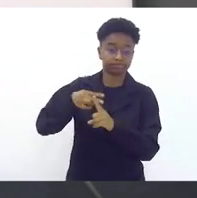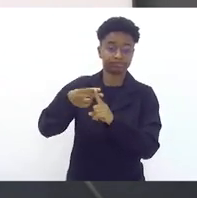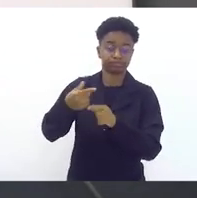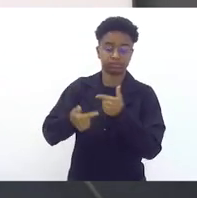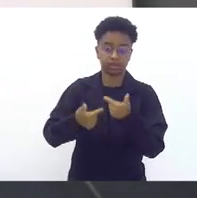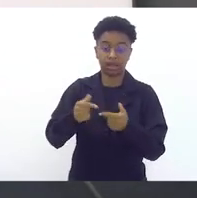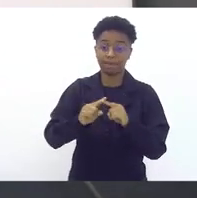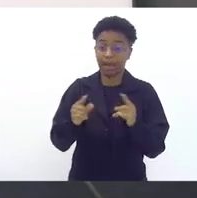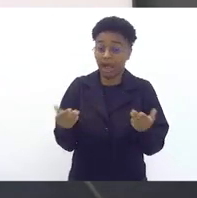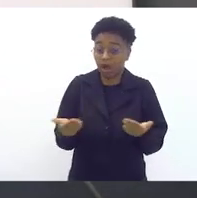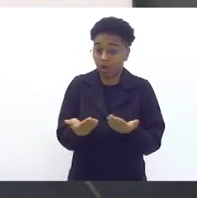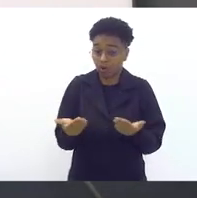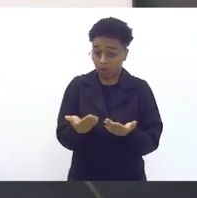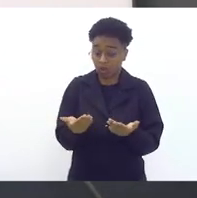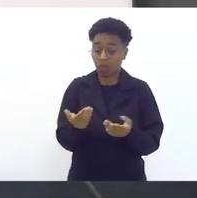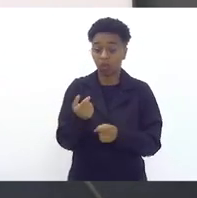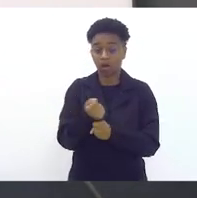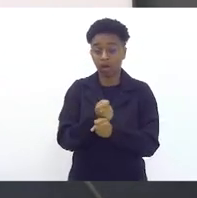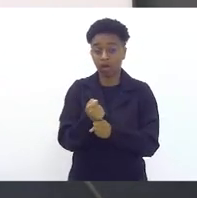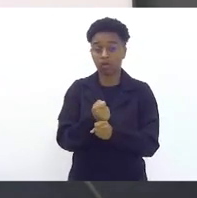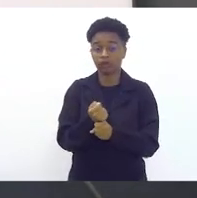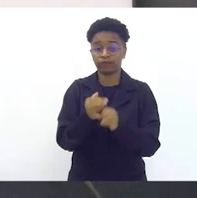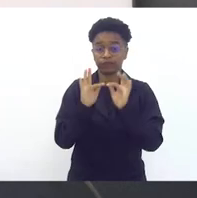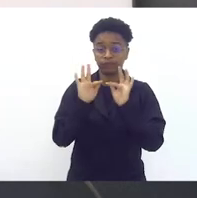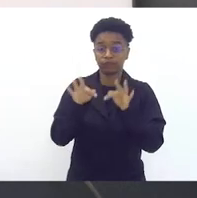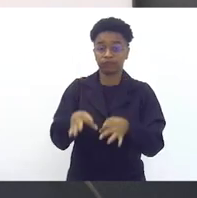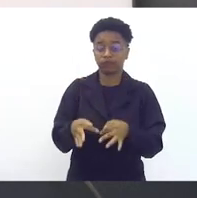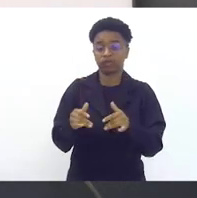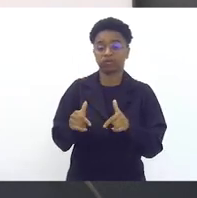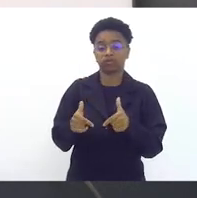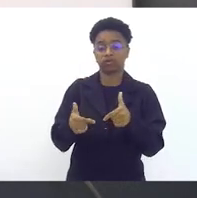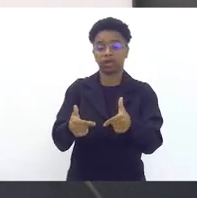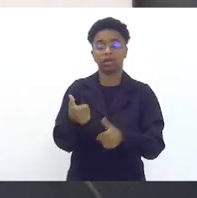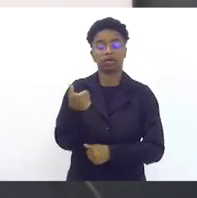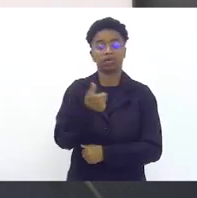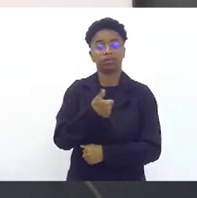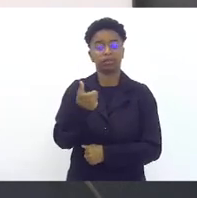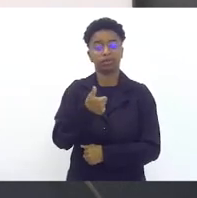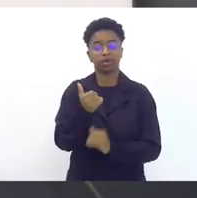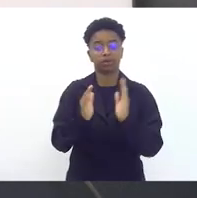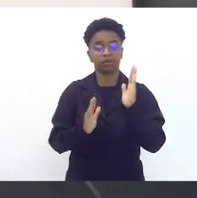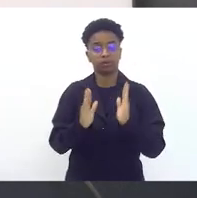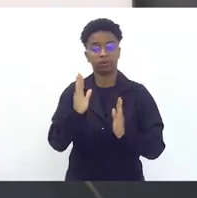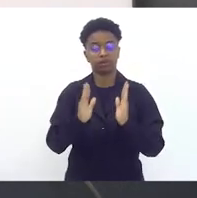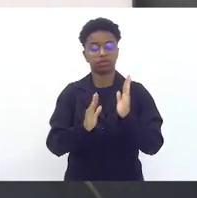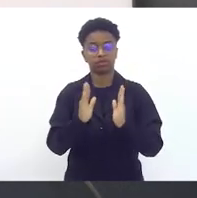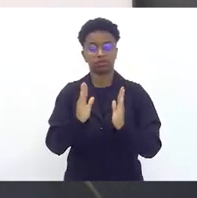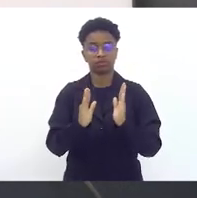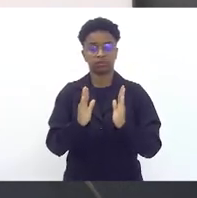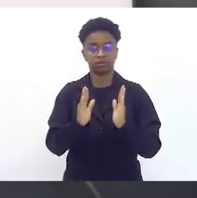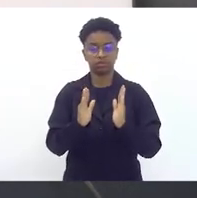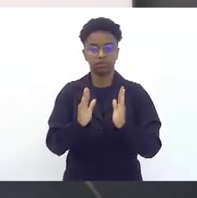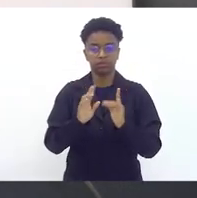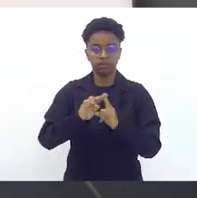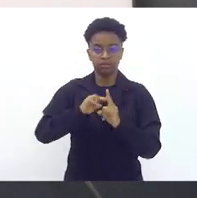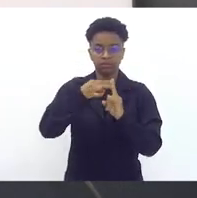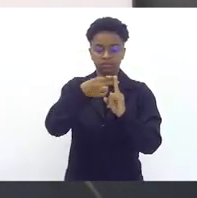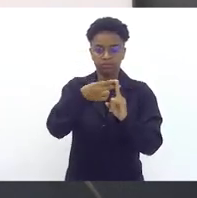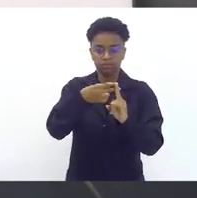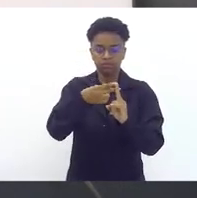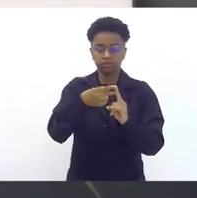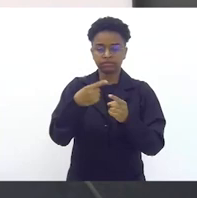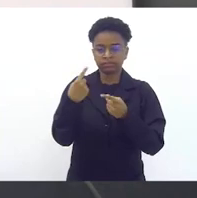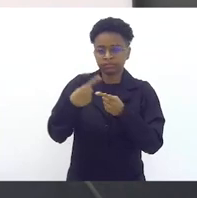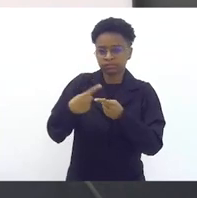este ano terminou o interstício do primeiro período de promoção e progressão. Por